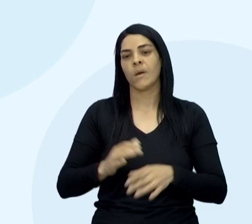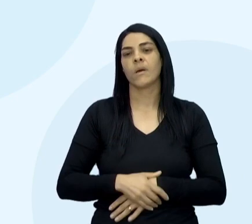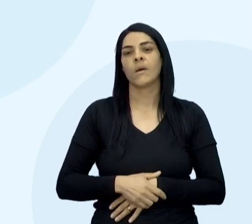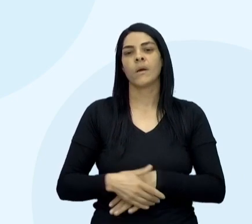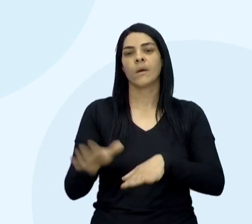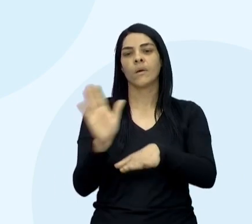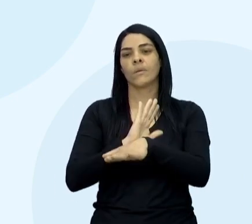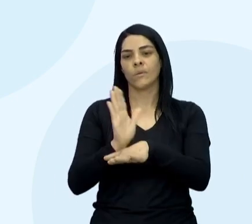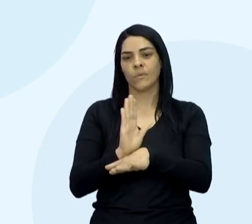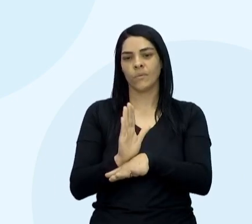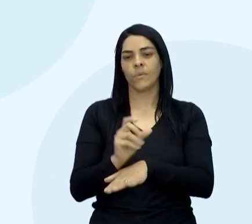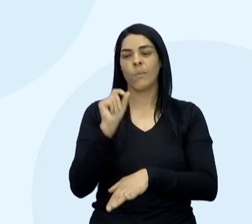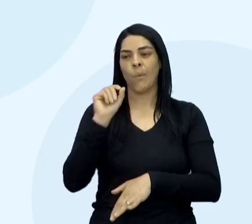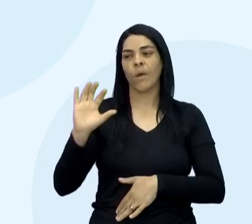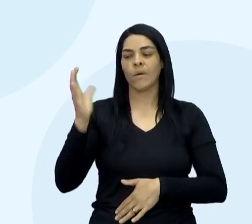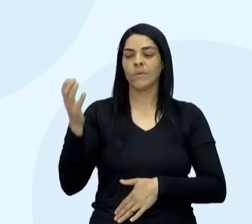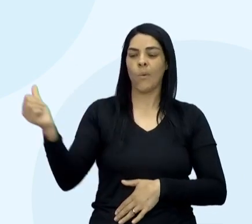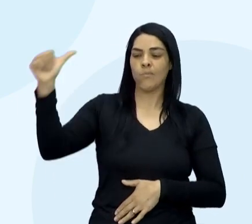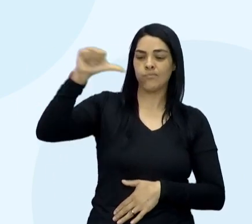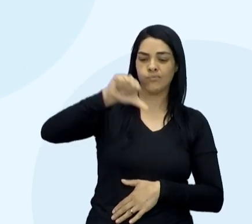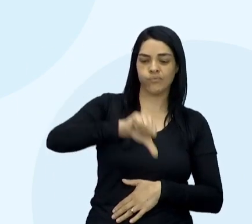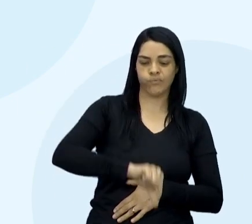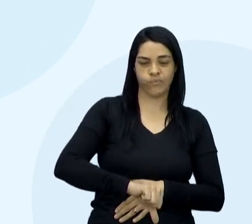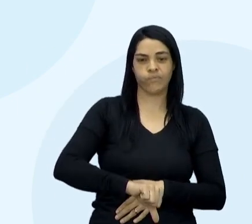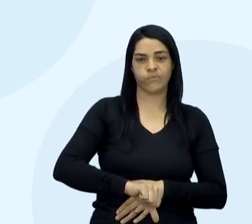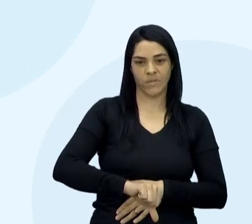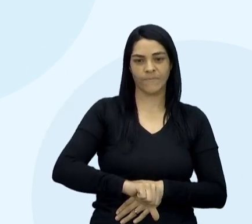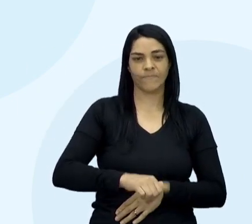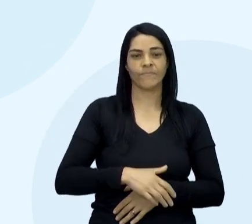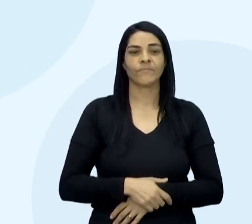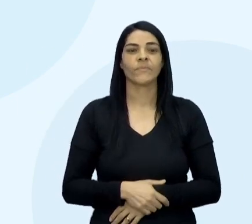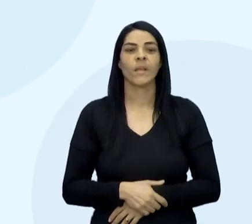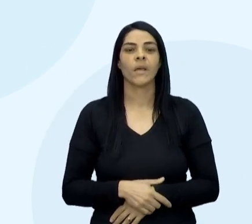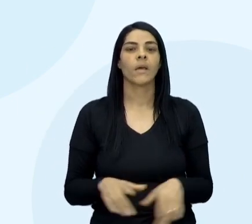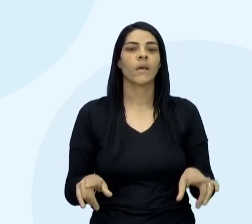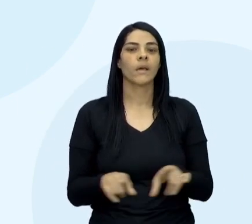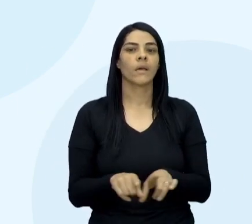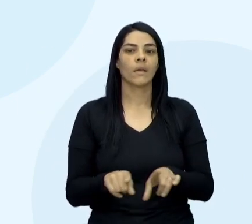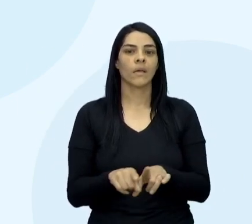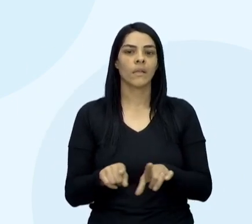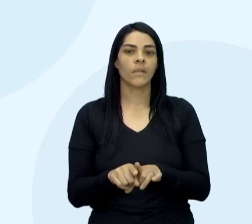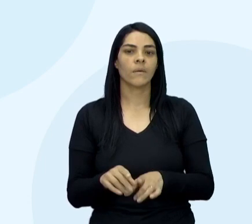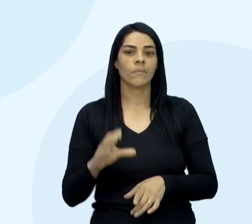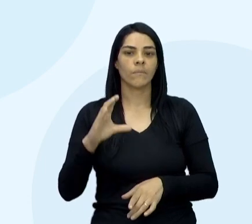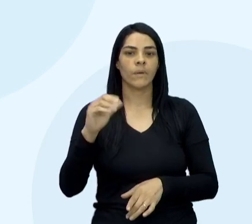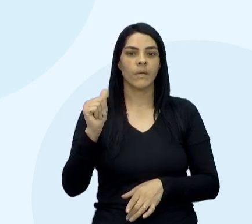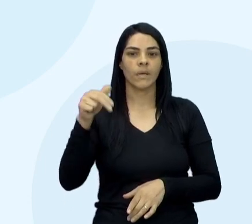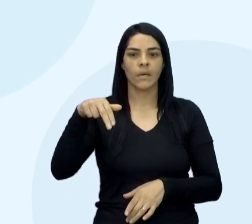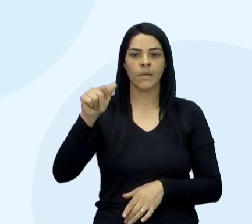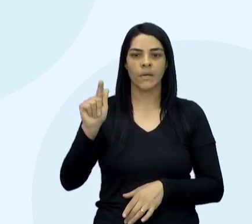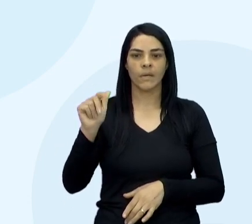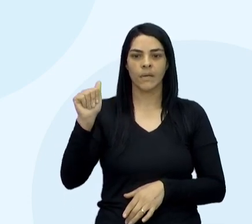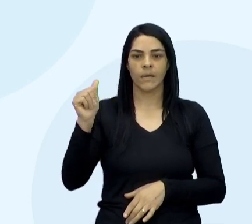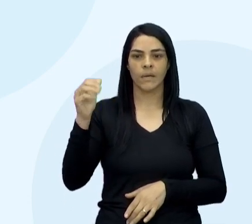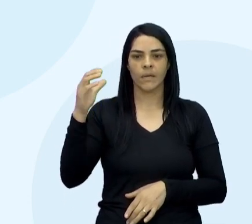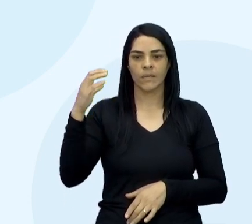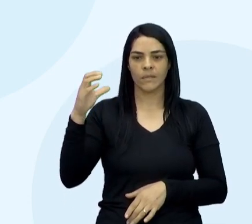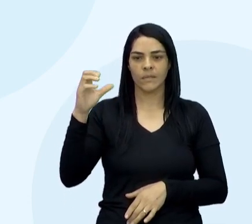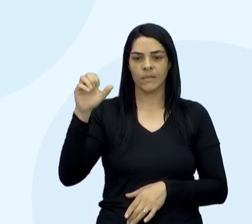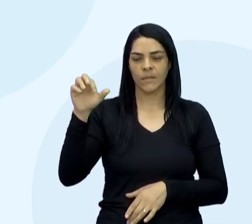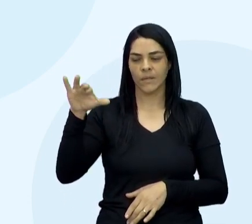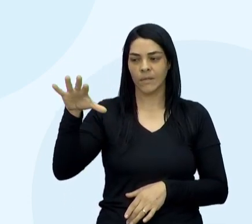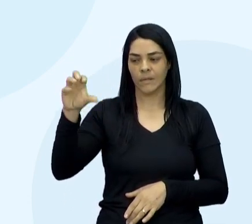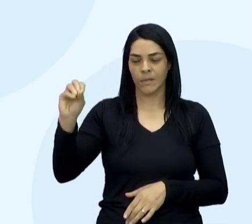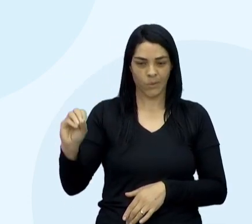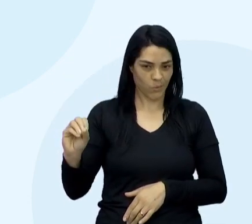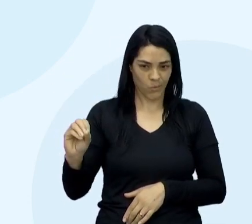falência. Pressionada pelas dívidas, vendeu os direitos de O Cangaceiro, de Lima Barreto, para a Columbia Pictures e não ganhou nada por